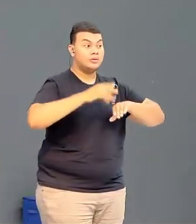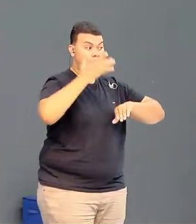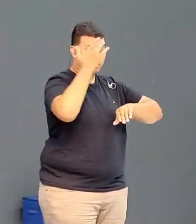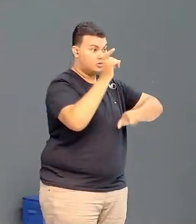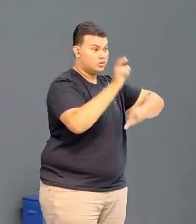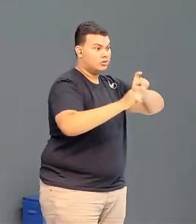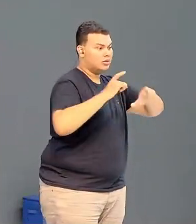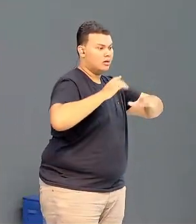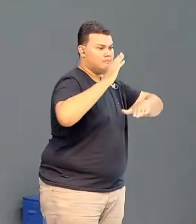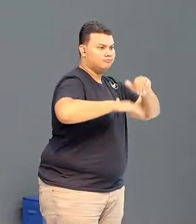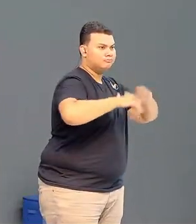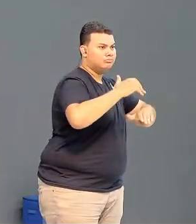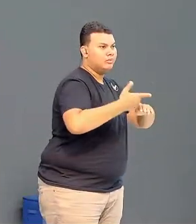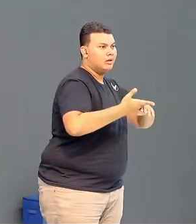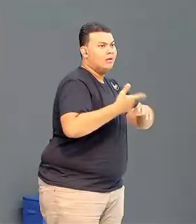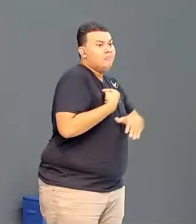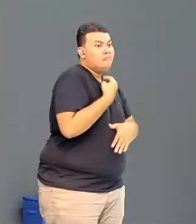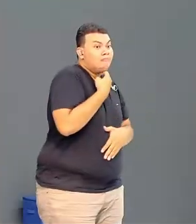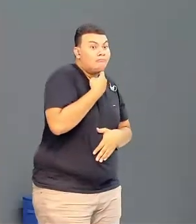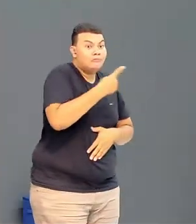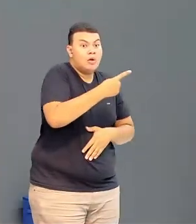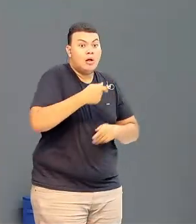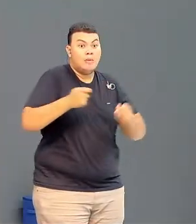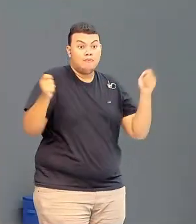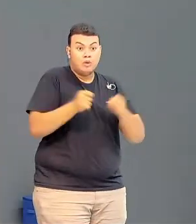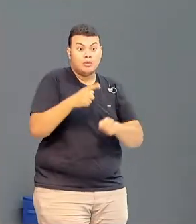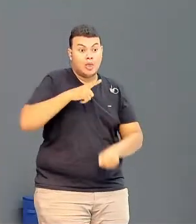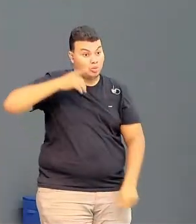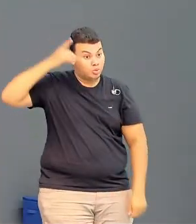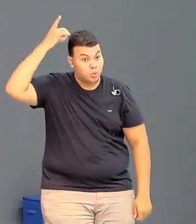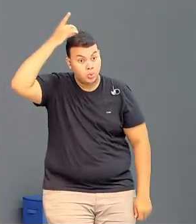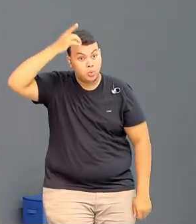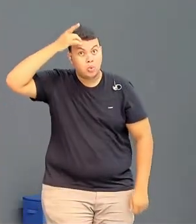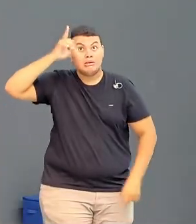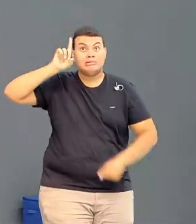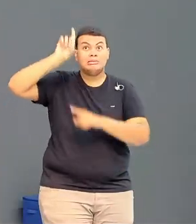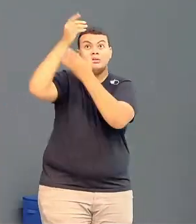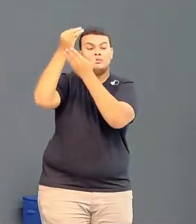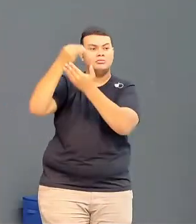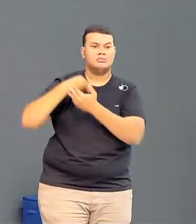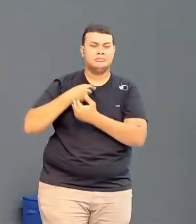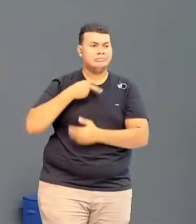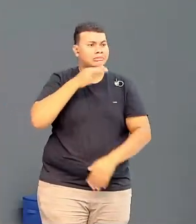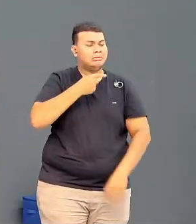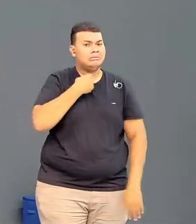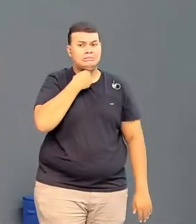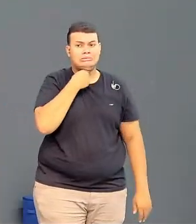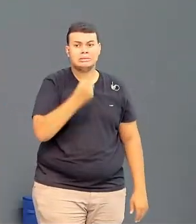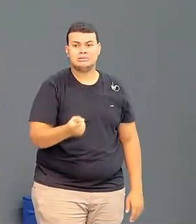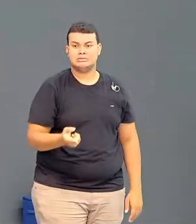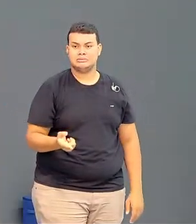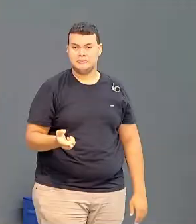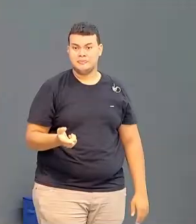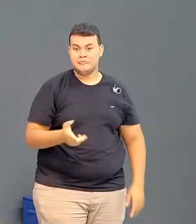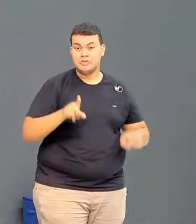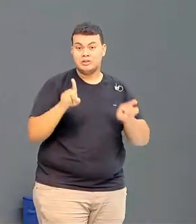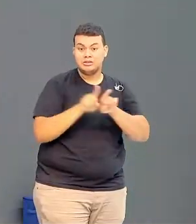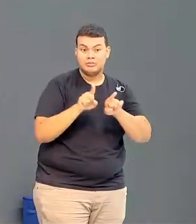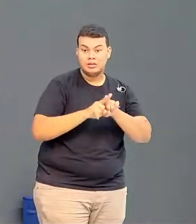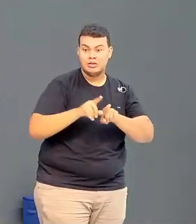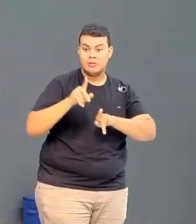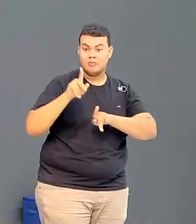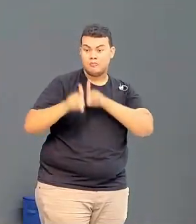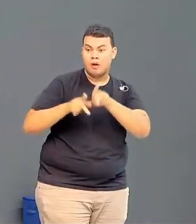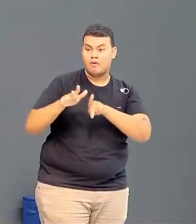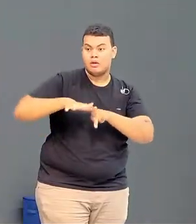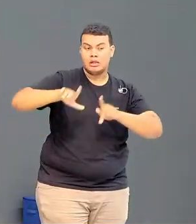e com tanto potencial não conseguem enxergar o dom que Deus te deu. Você não consegue enxergar. Assim como o povo de